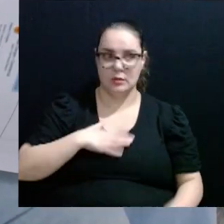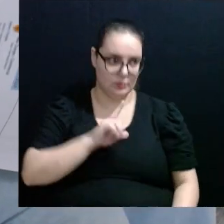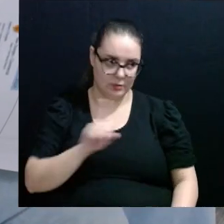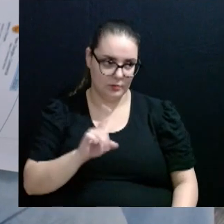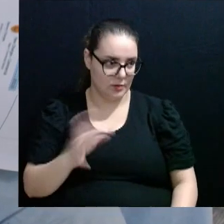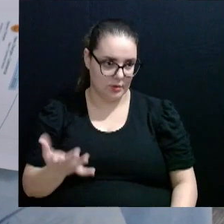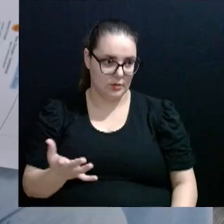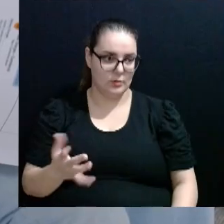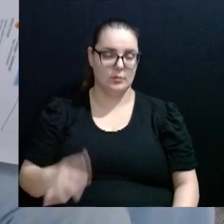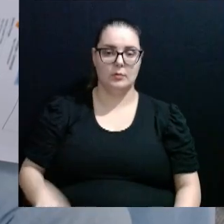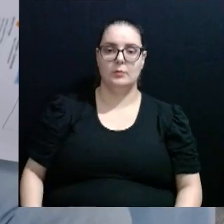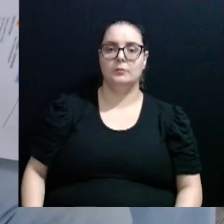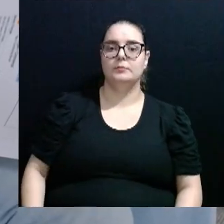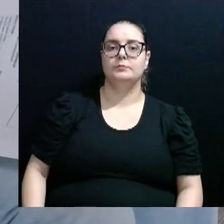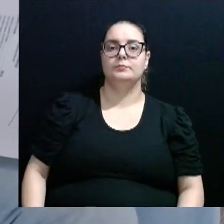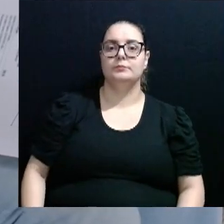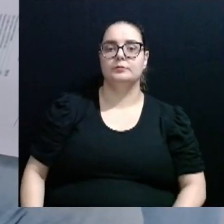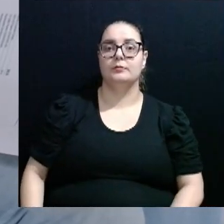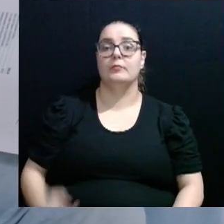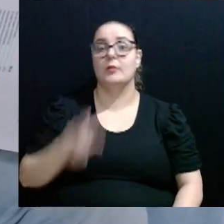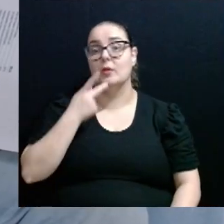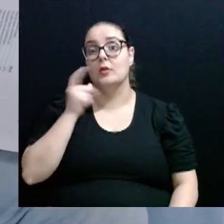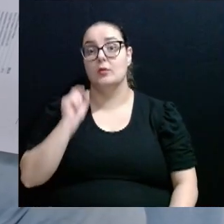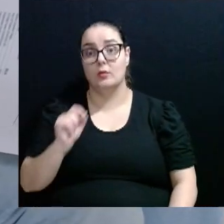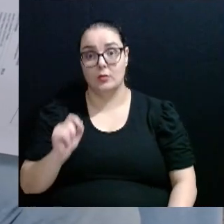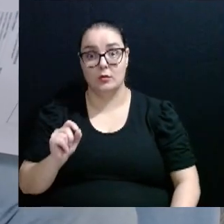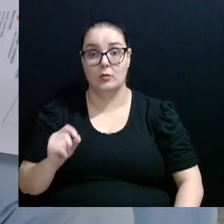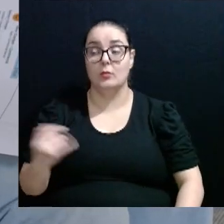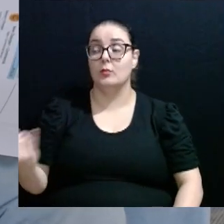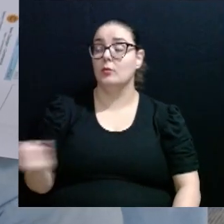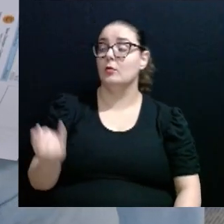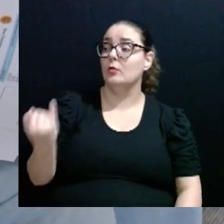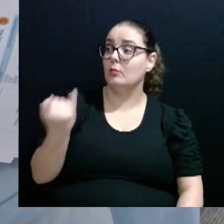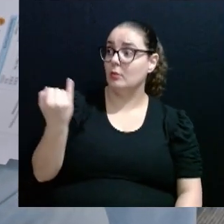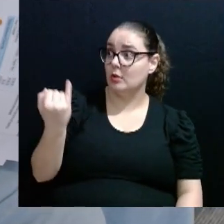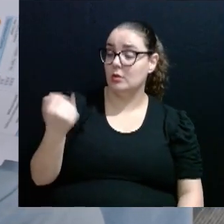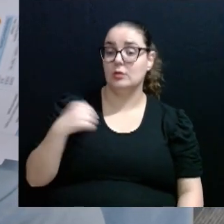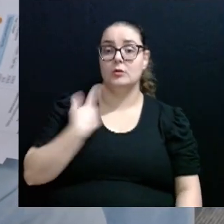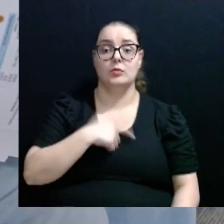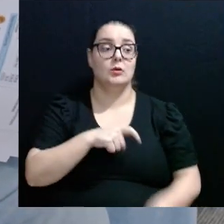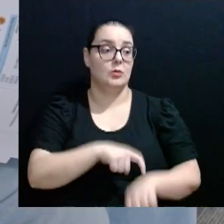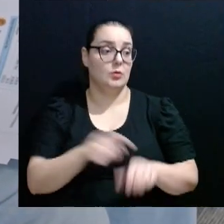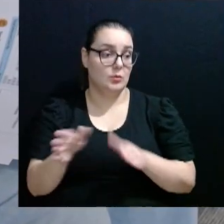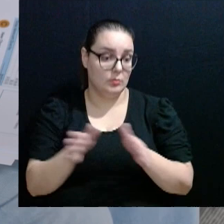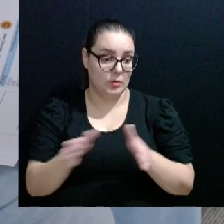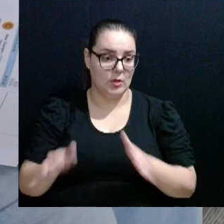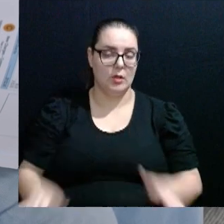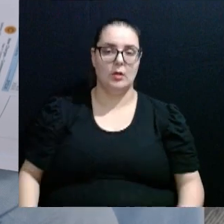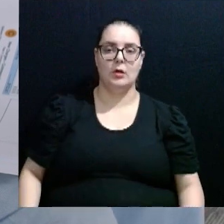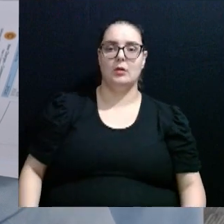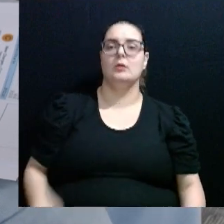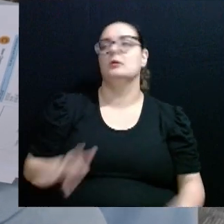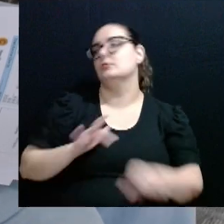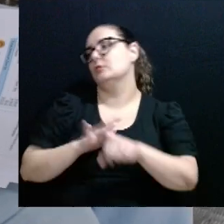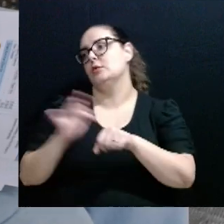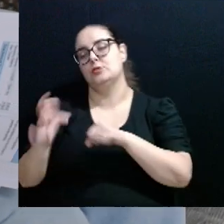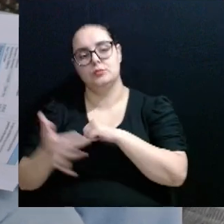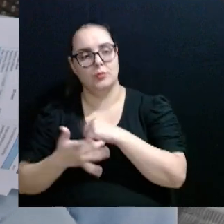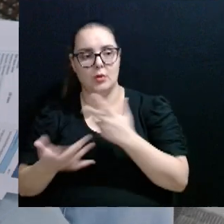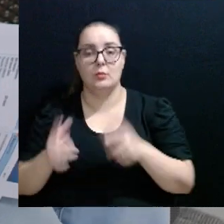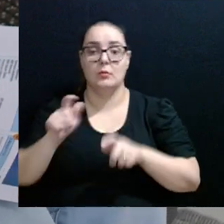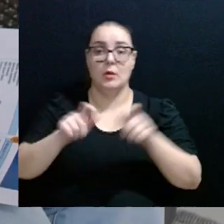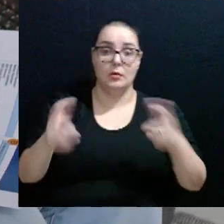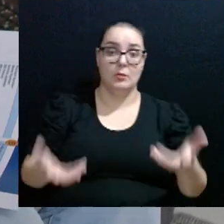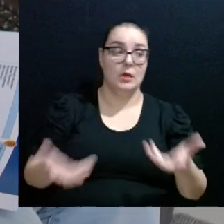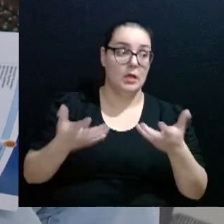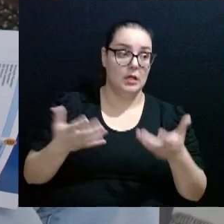Hill, que ele diz o seguinte: o importante, né, nós estamos num momento, né, de redes sociais, em que as pessoas querem postar,